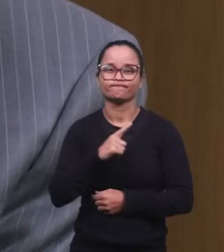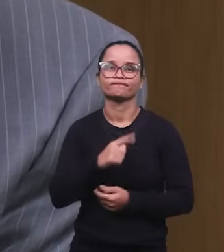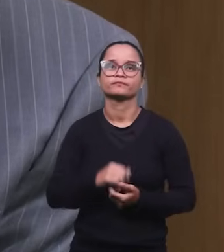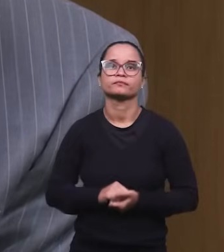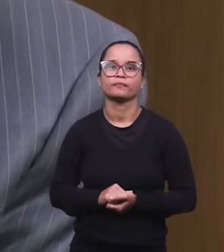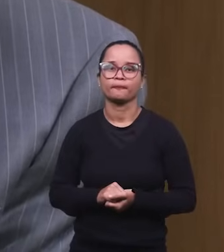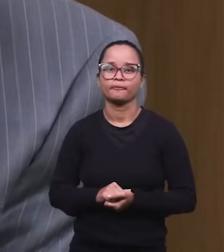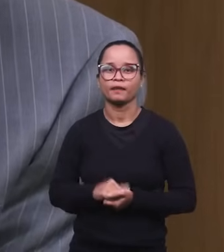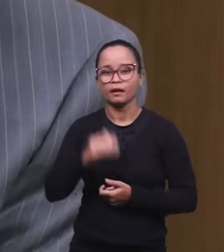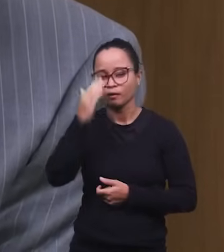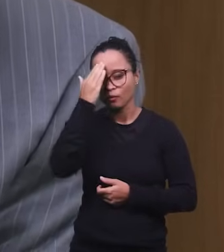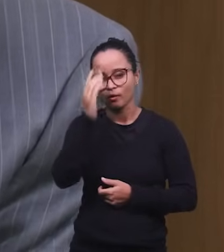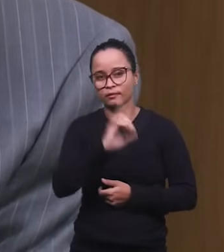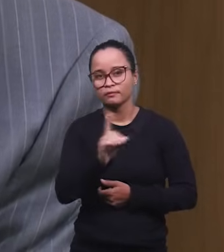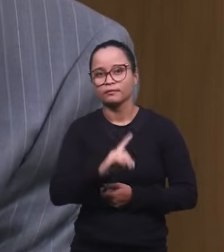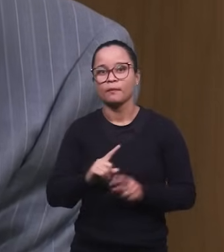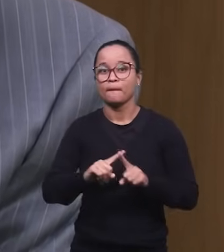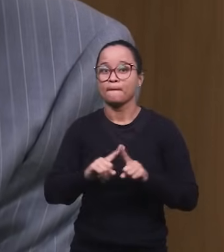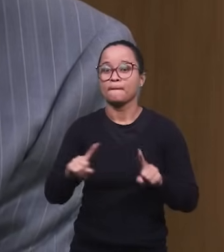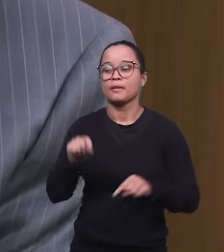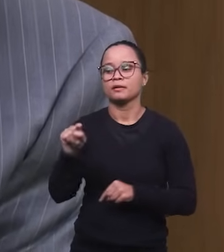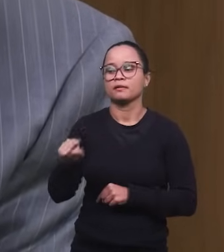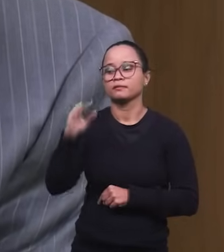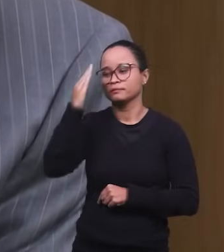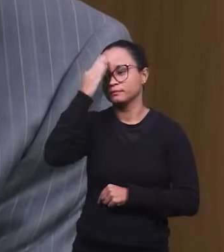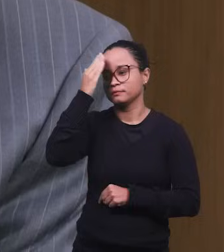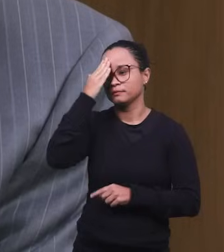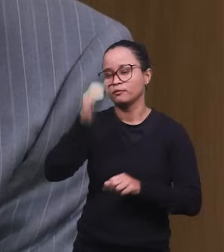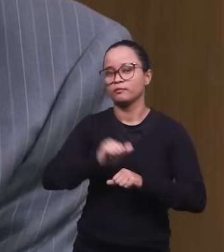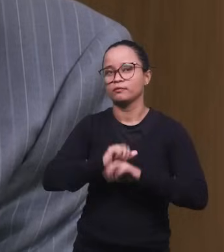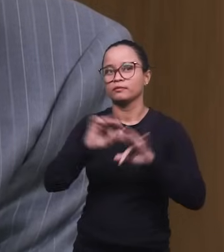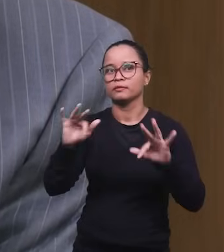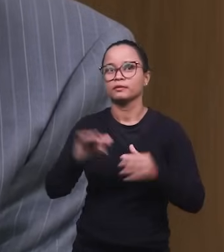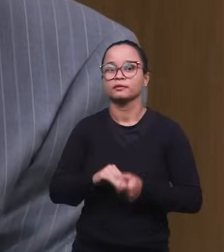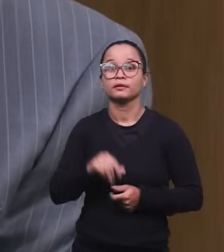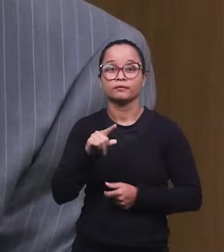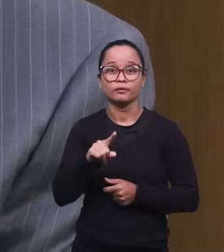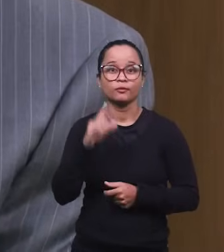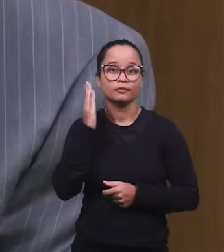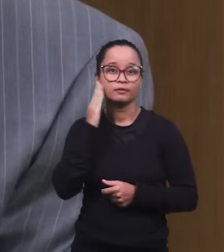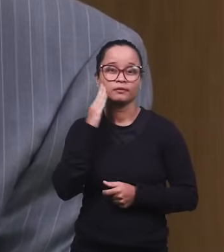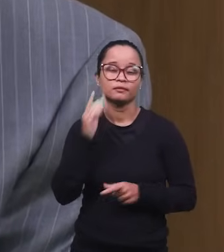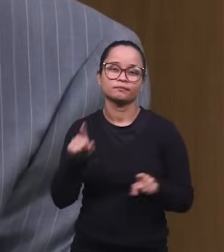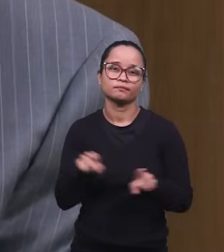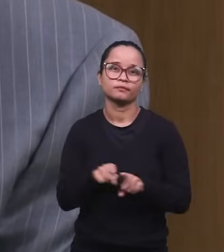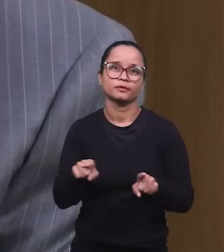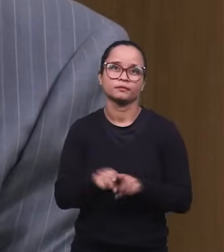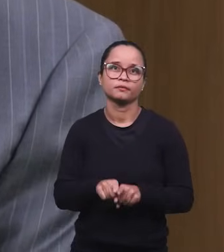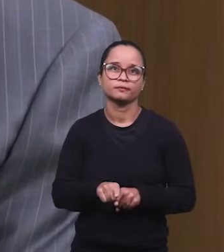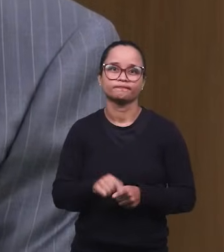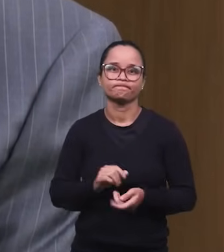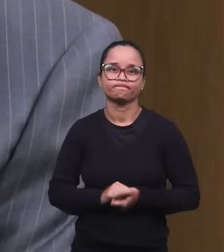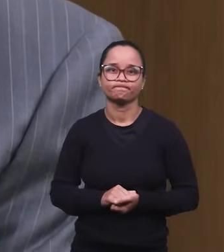trazido. Ele não ia entender, mas ela entendeu. E que a irmã possa entender isso, né?